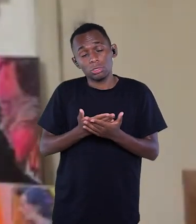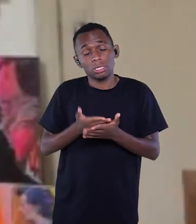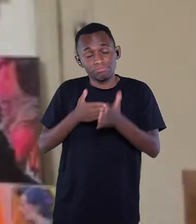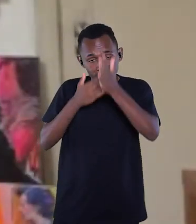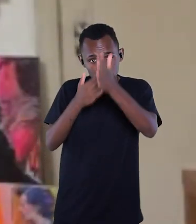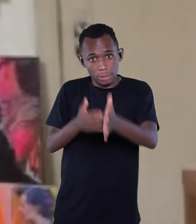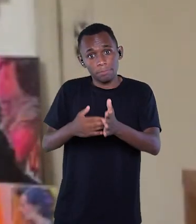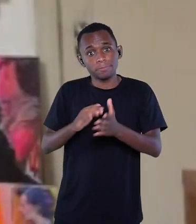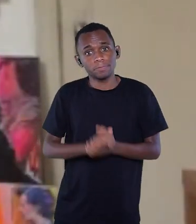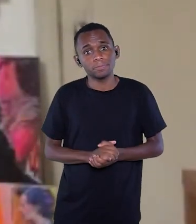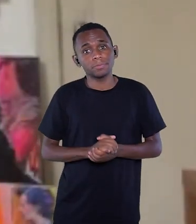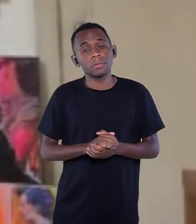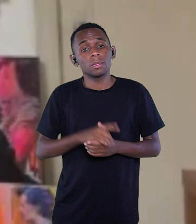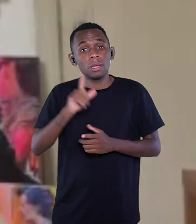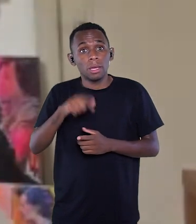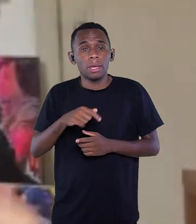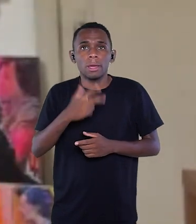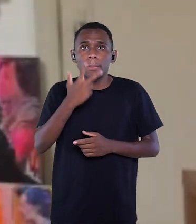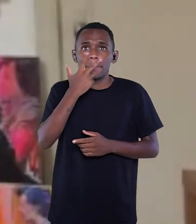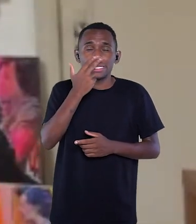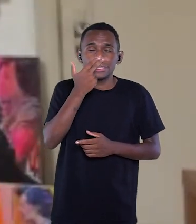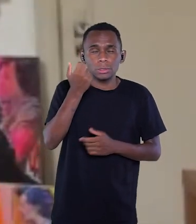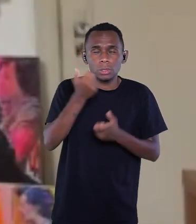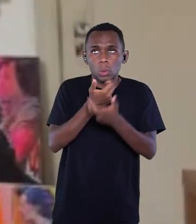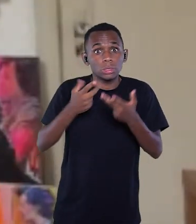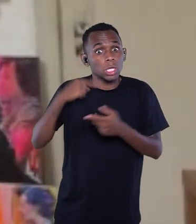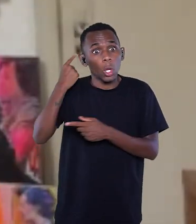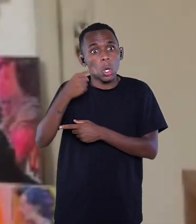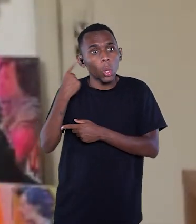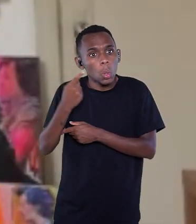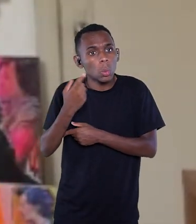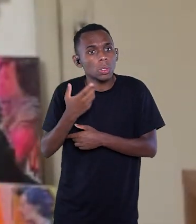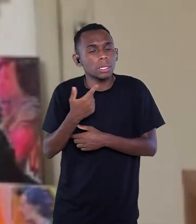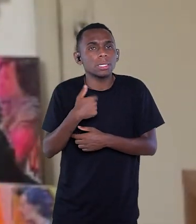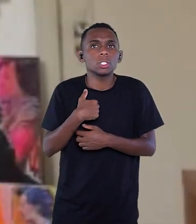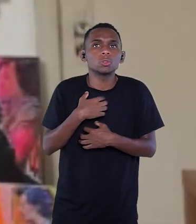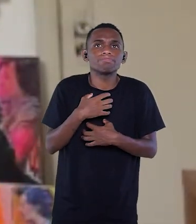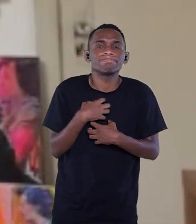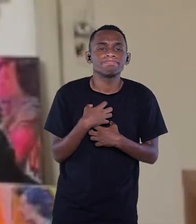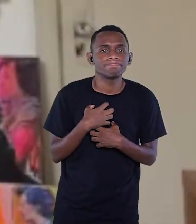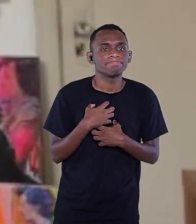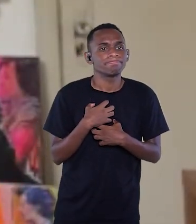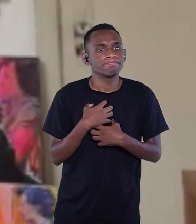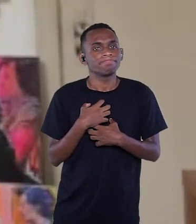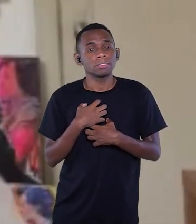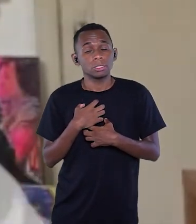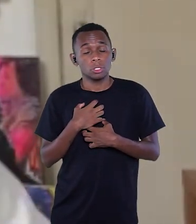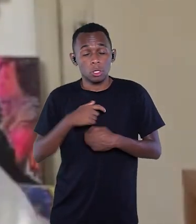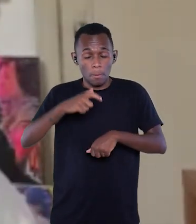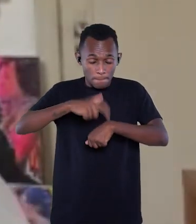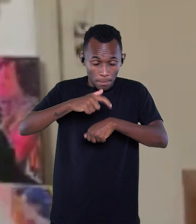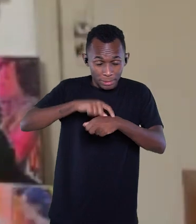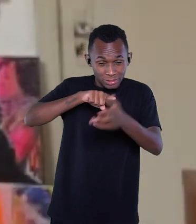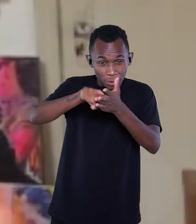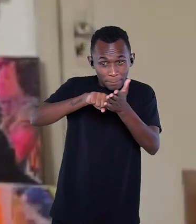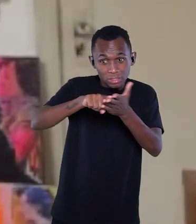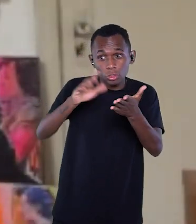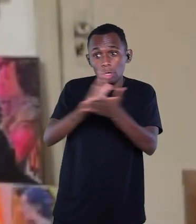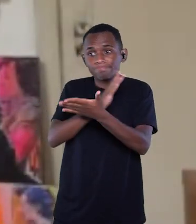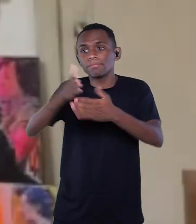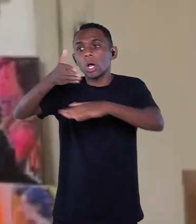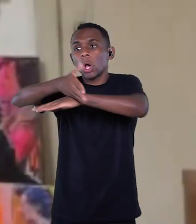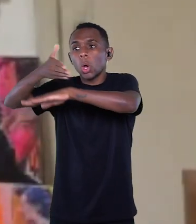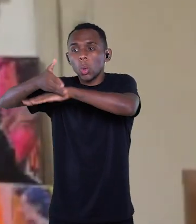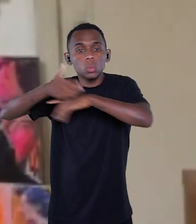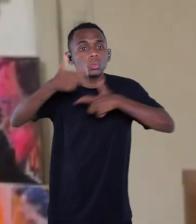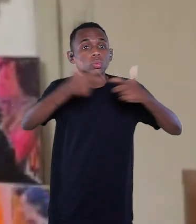nesse chamado. É uma coisa muito louca, né? Porque eu fico... No meio da pesquisa, assim, eu fui em alguns